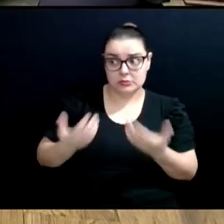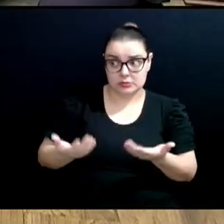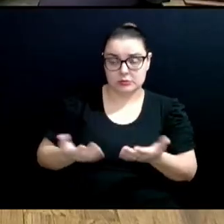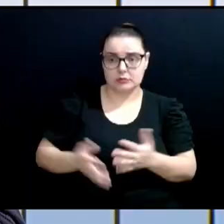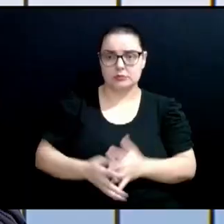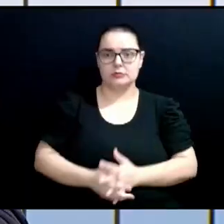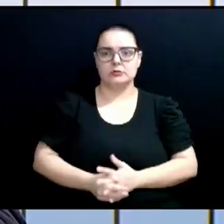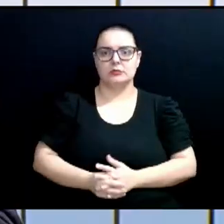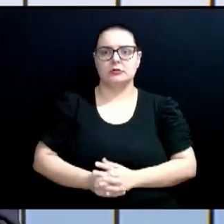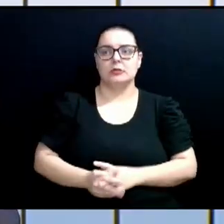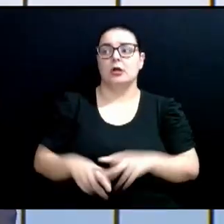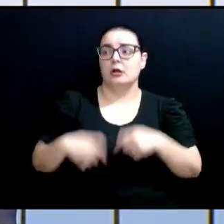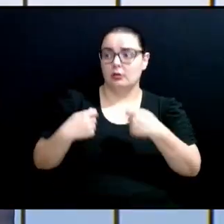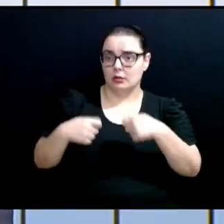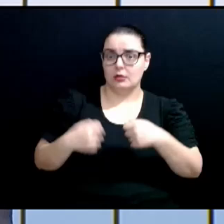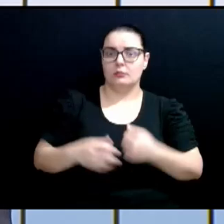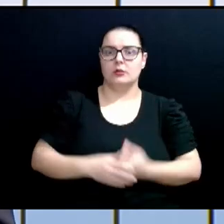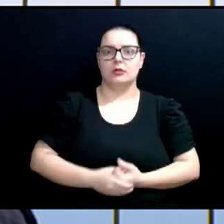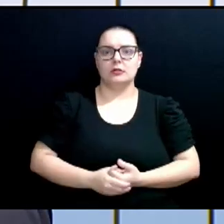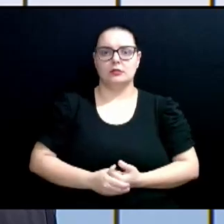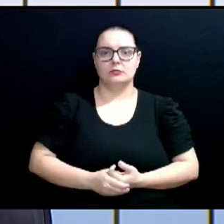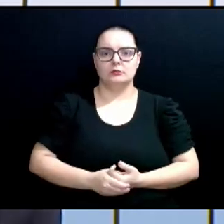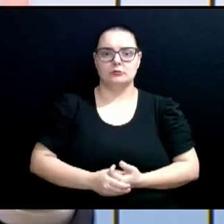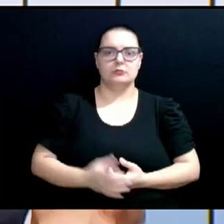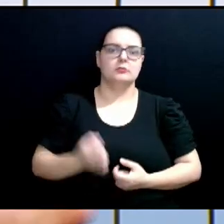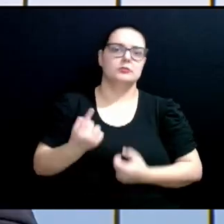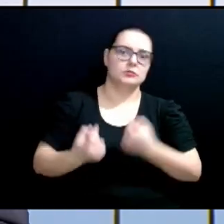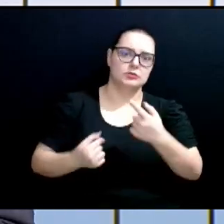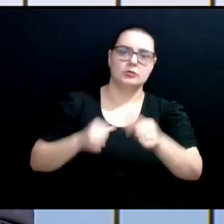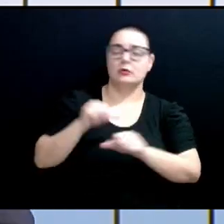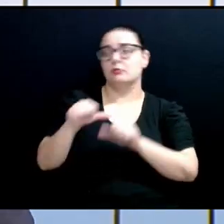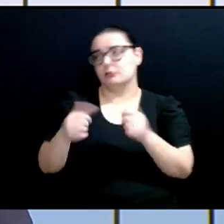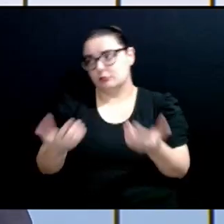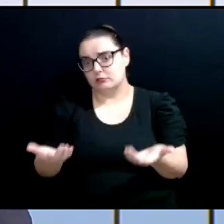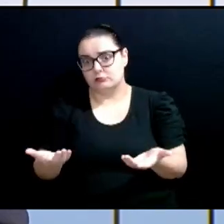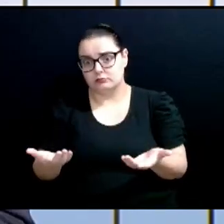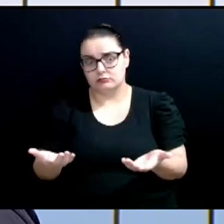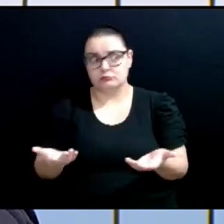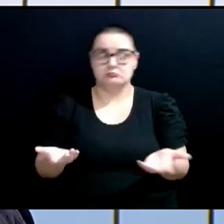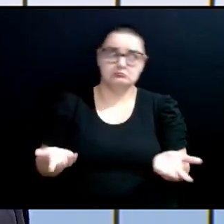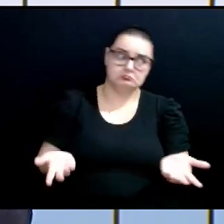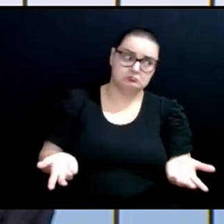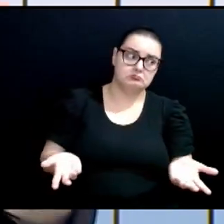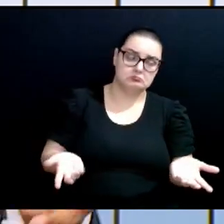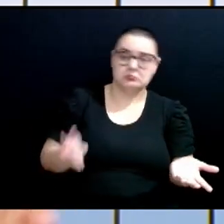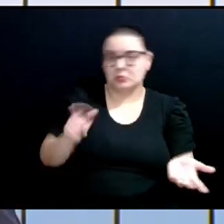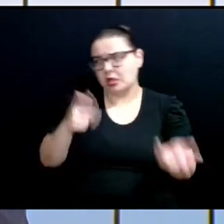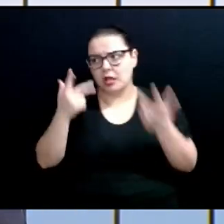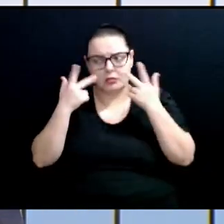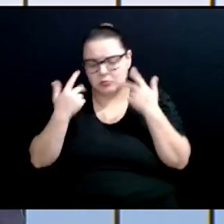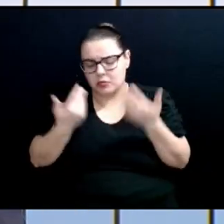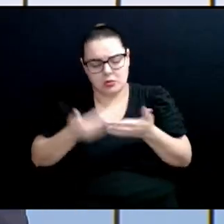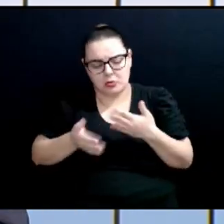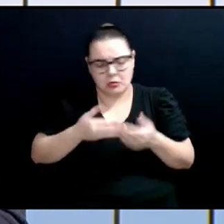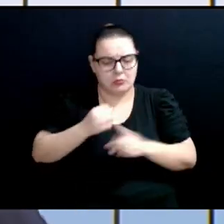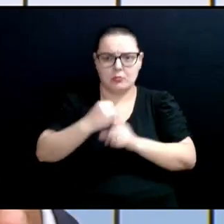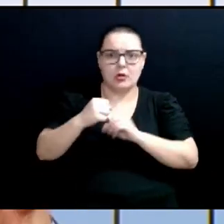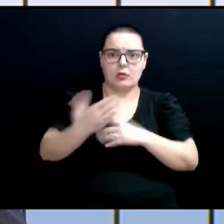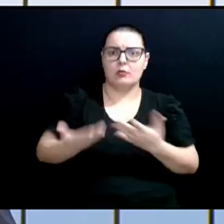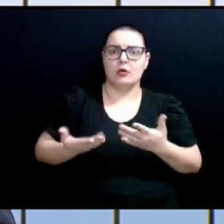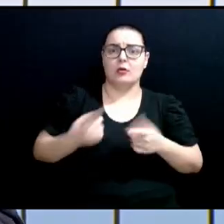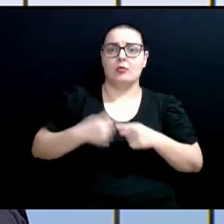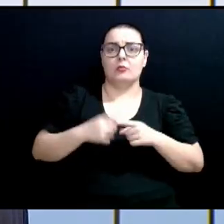precisa de alguma alteração, o que é comum em qualquer sociedade, porque os comportamentos